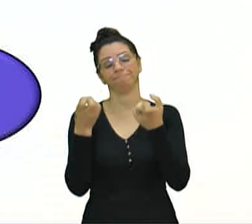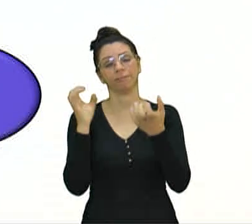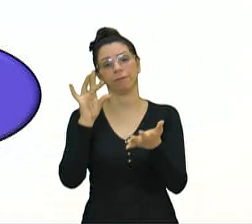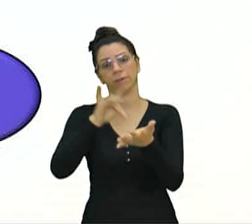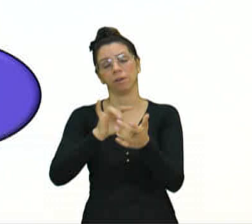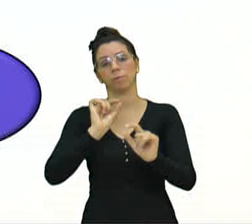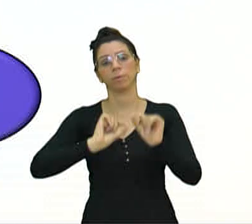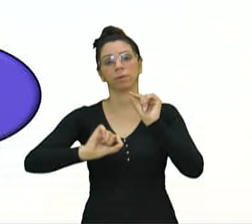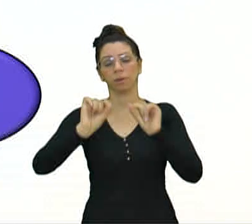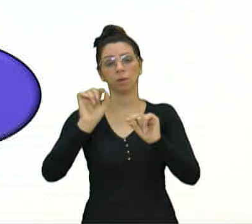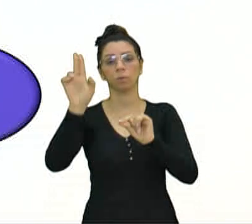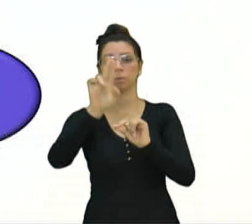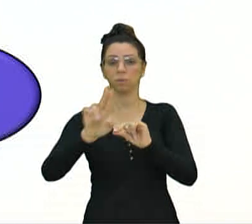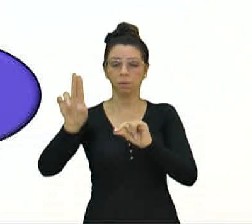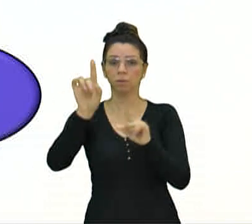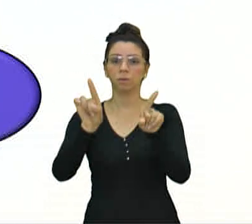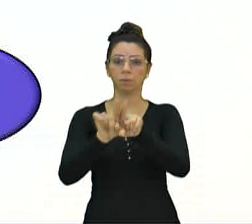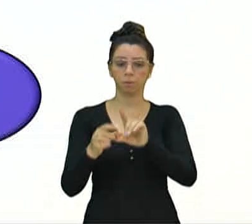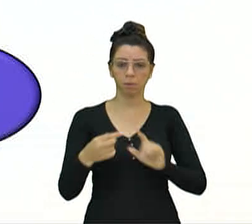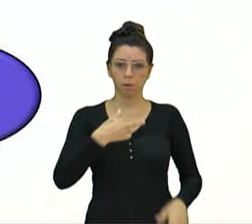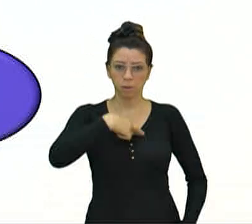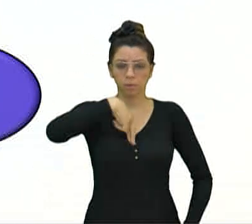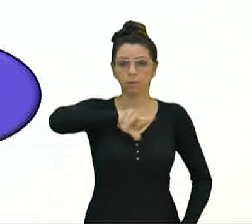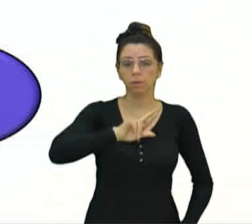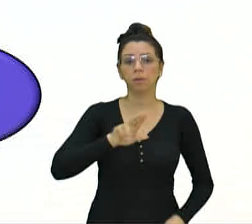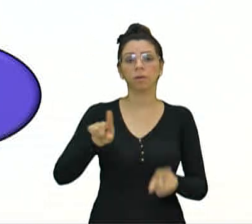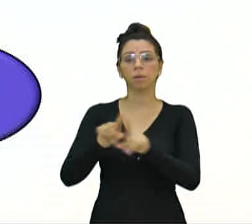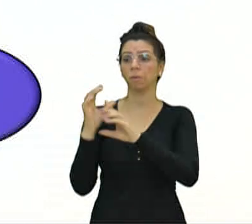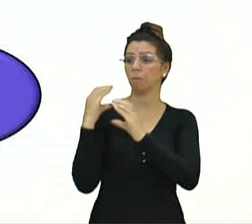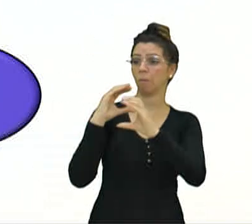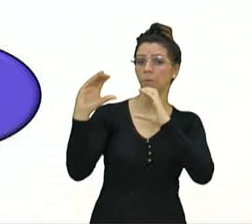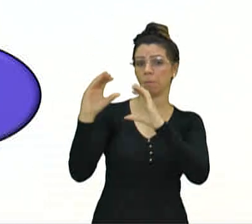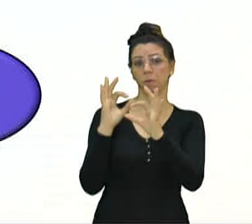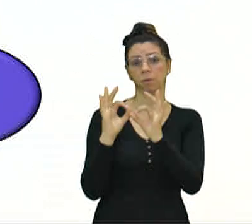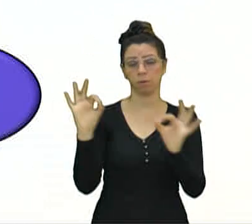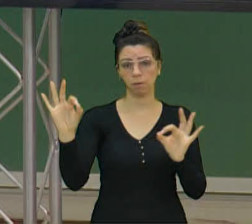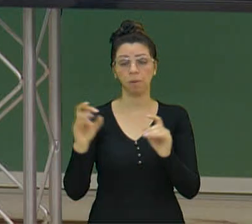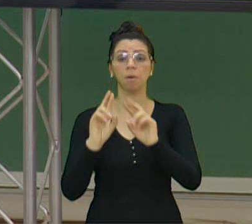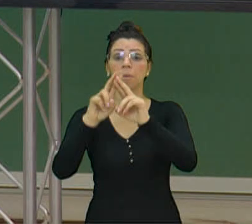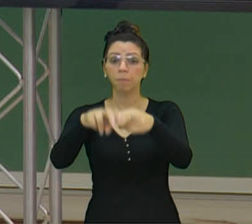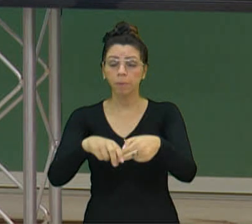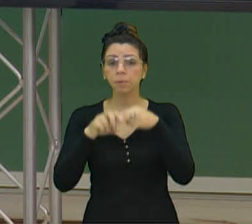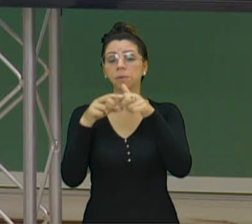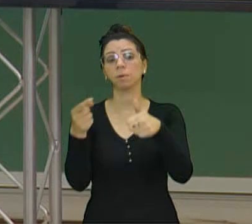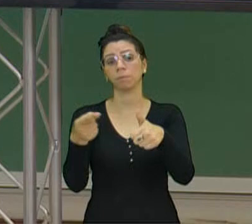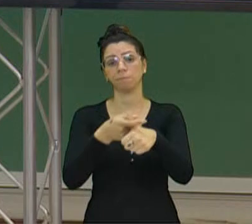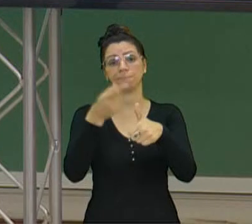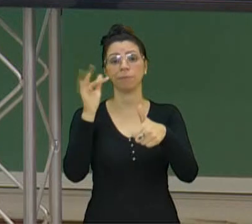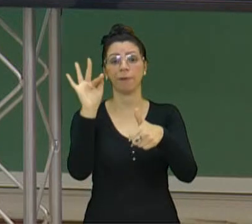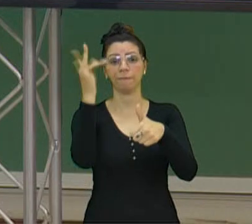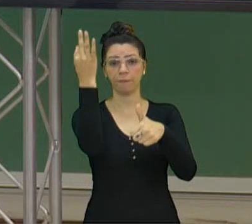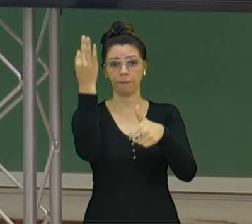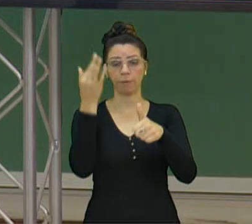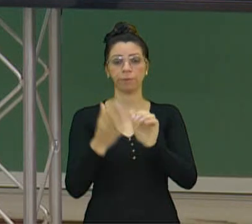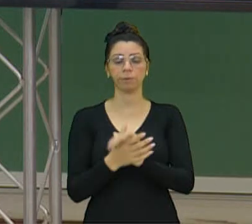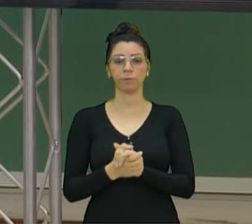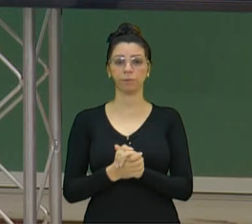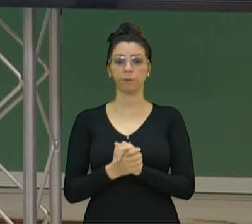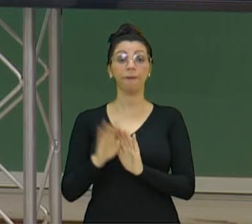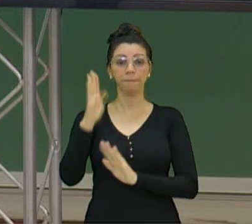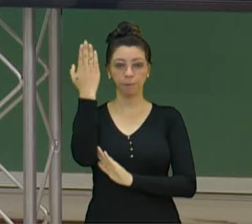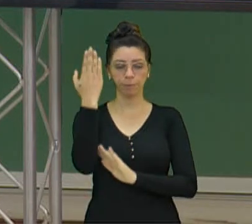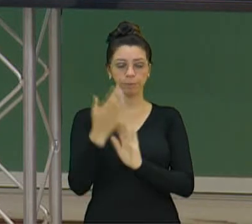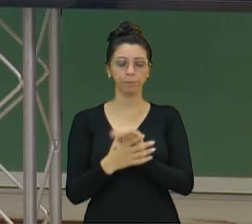também é usado em manifestações religiosas e como meio de comunicação. Por isso, essa primeira alternativa é falsa.